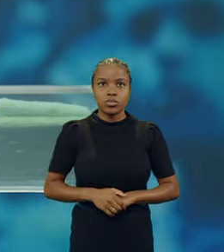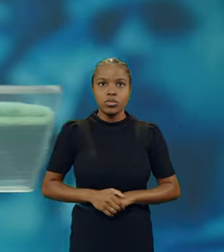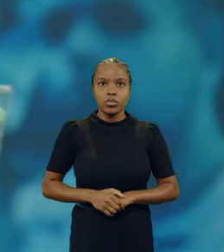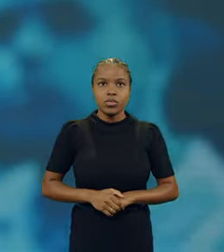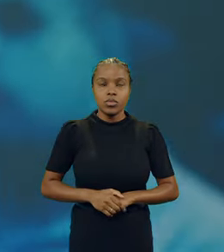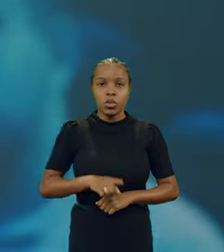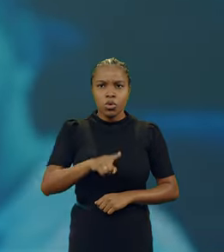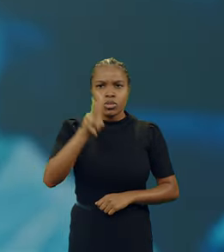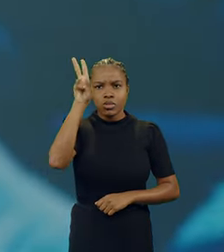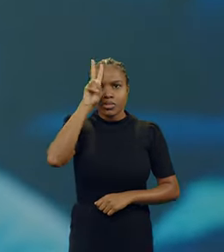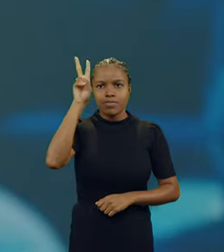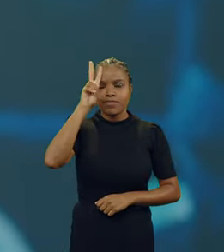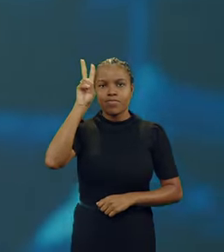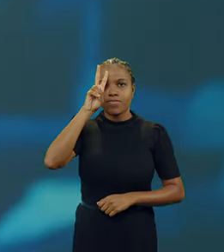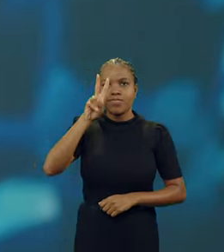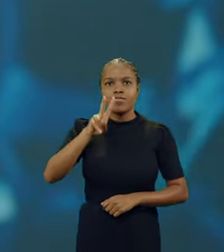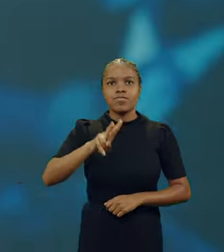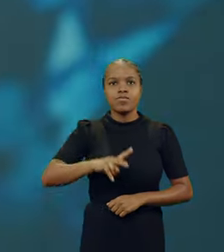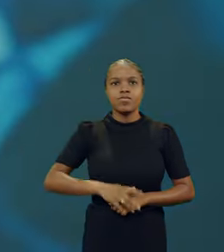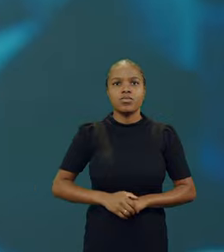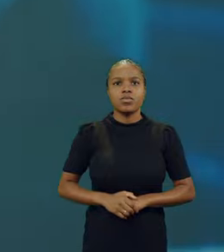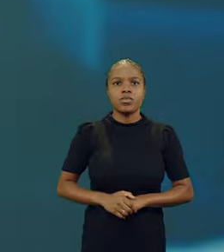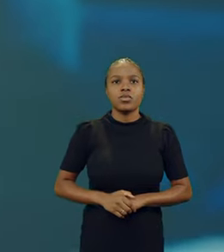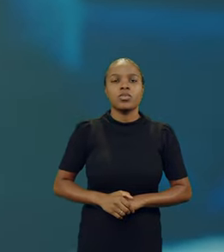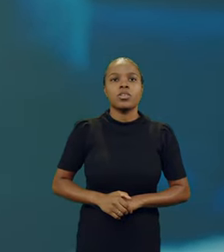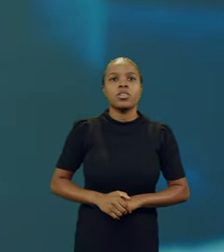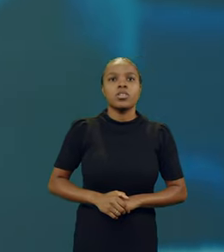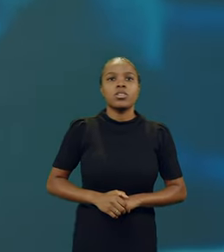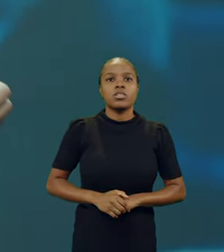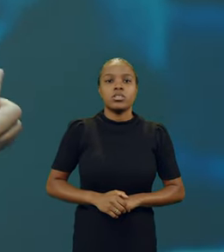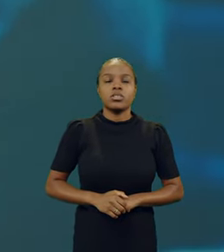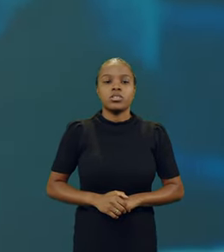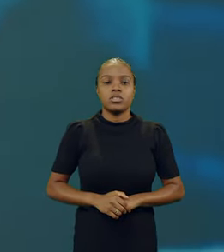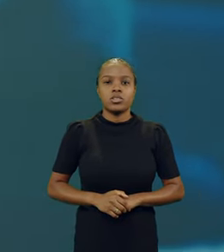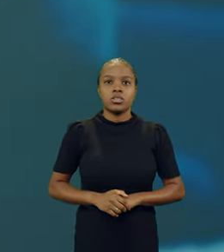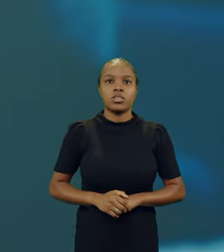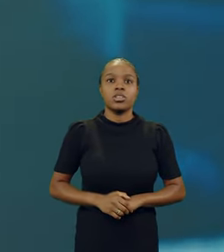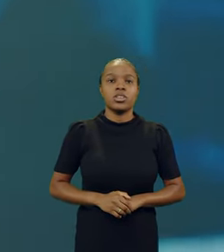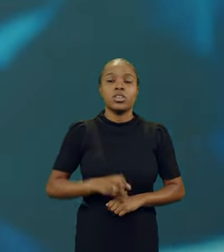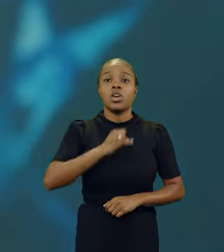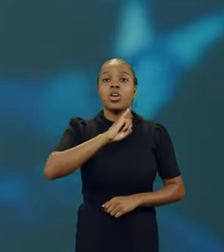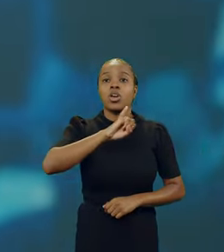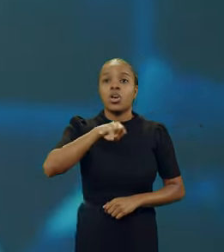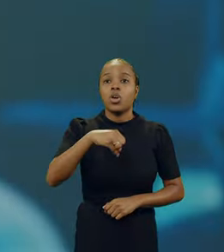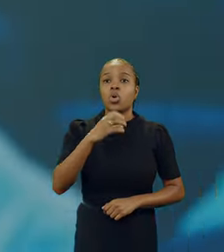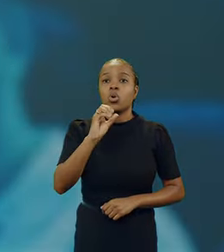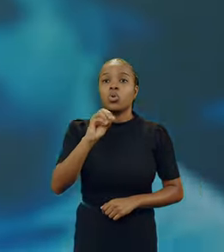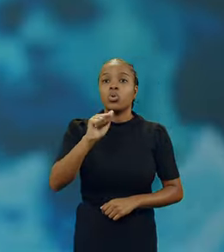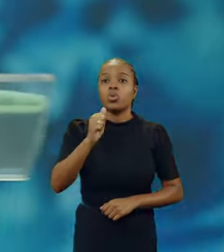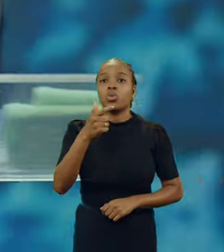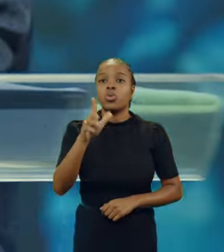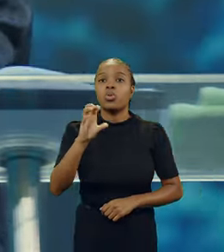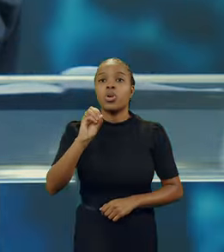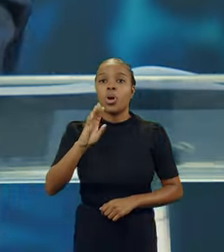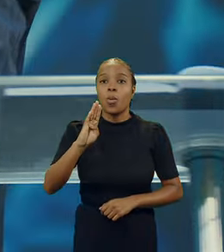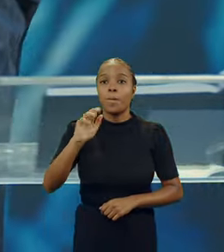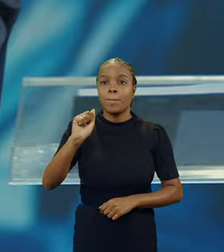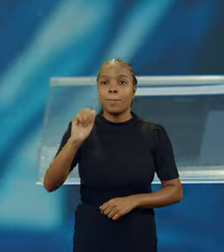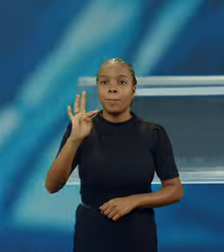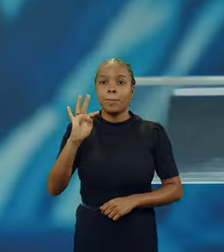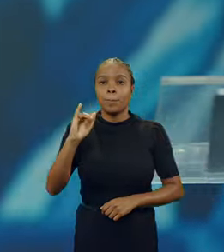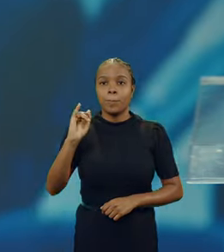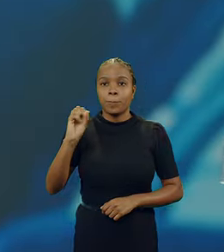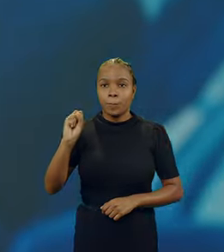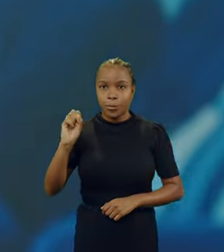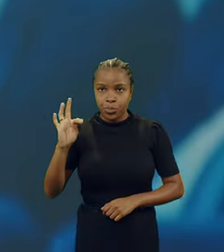Você se lembra daquela passagem em que João Batista pregava no deserto da Judeia e